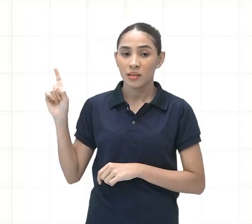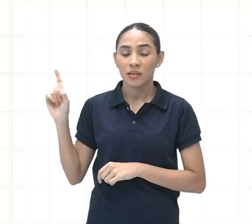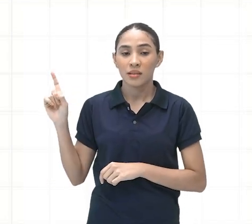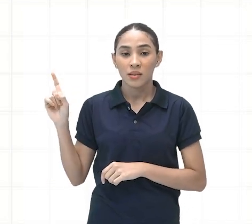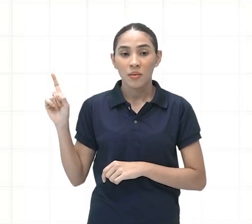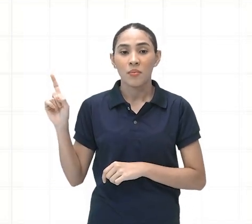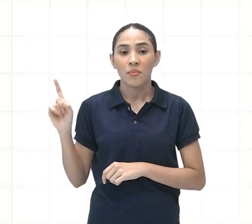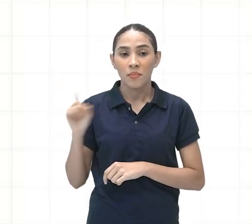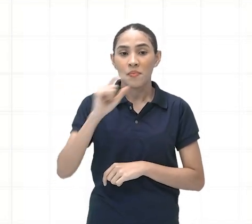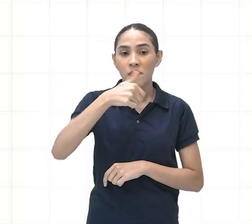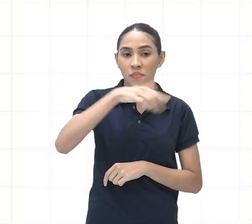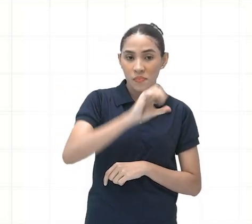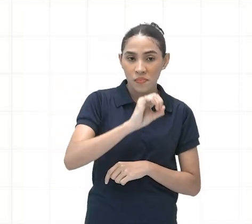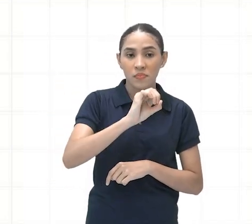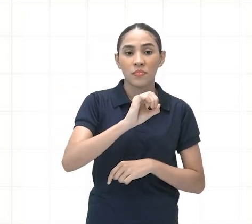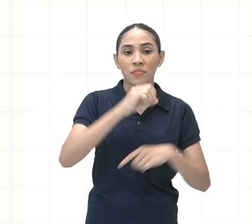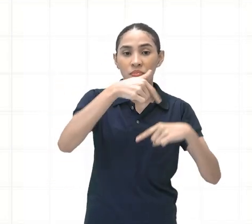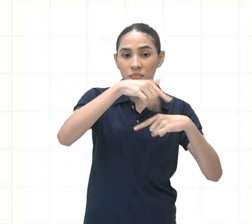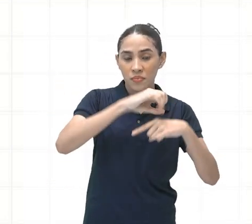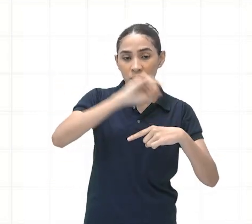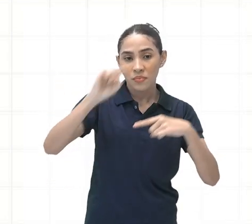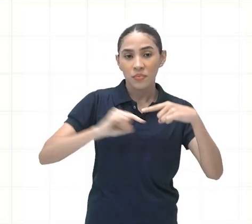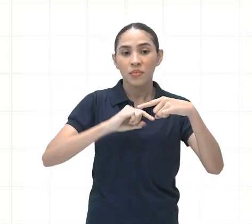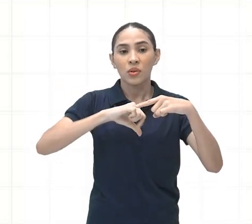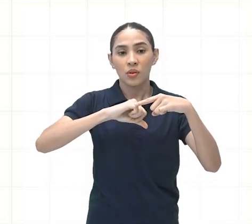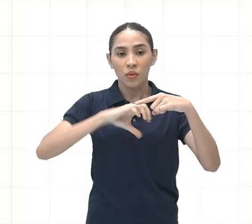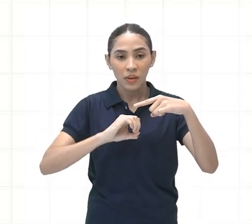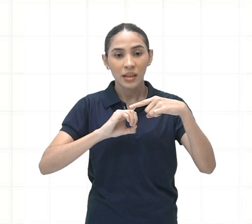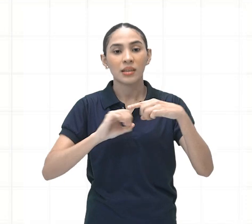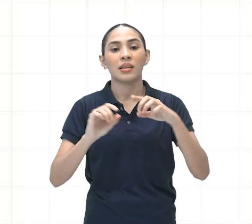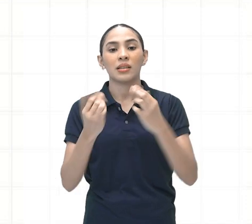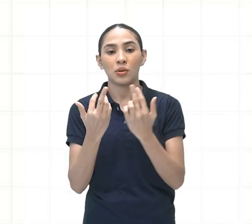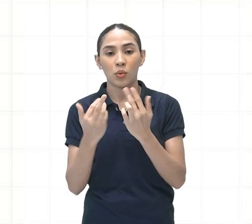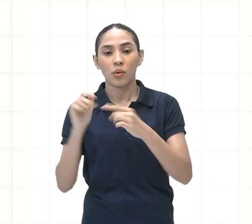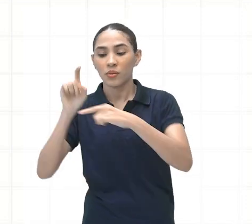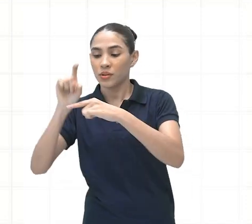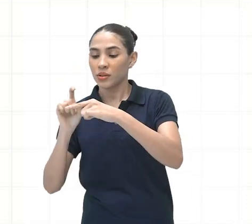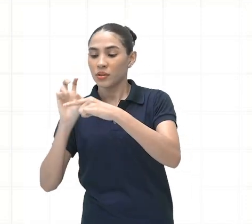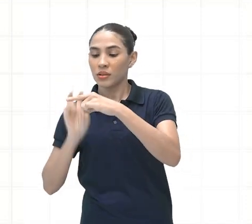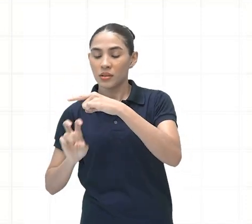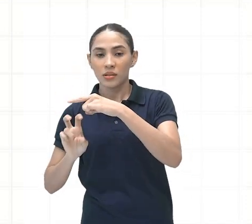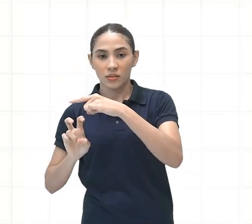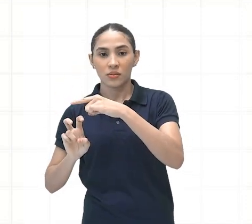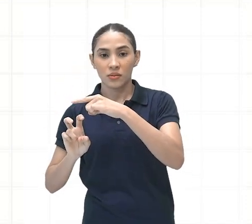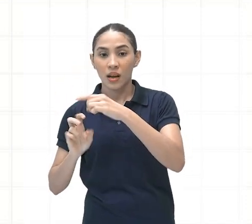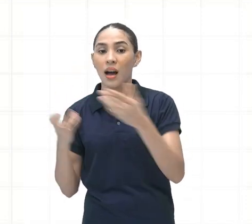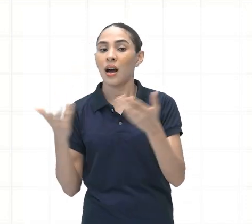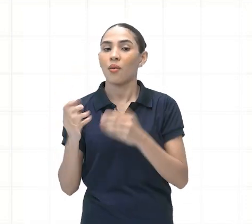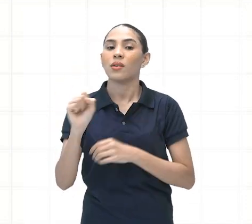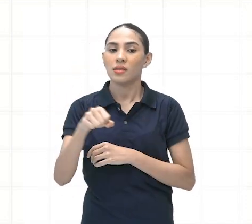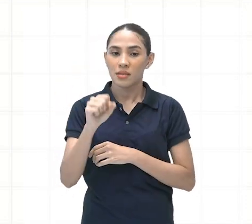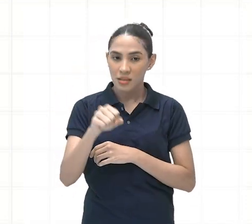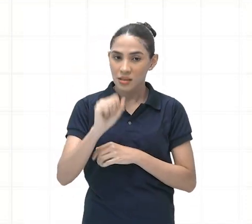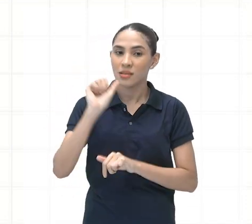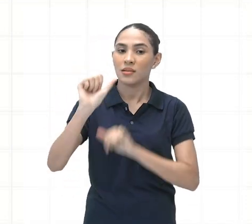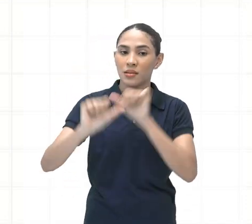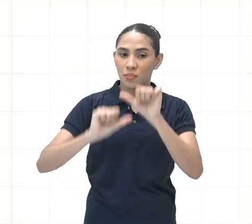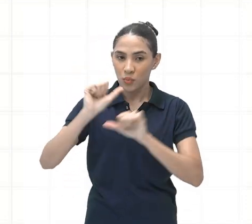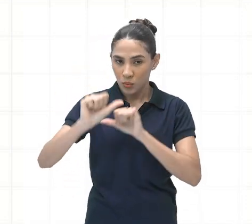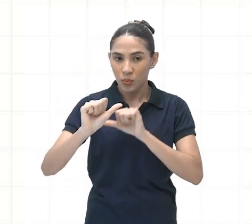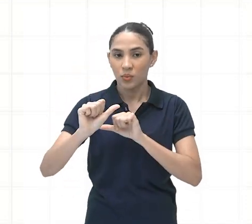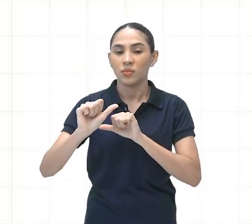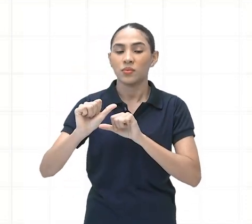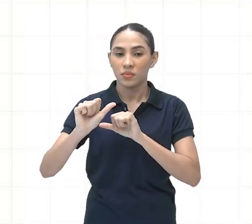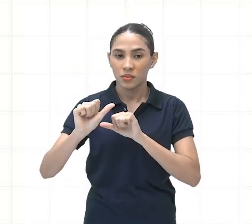proporção. 70 está para 90, assim como x está para 5. Agora sim, depois que eu faço